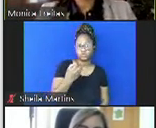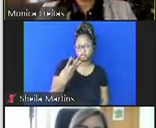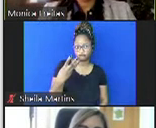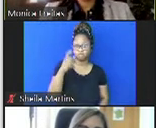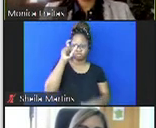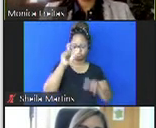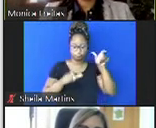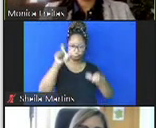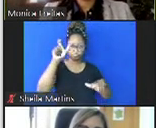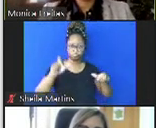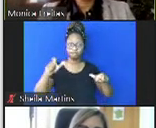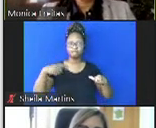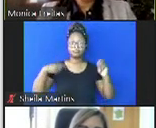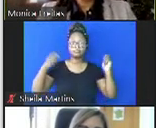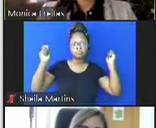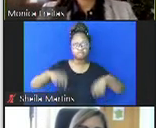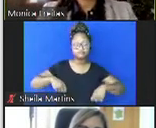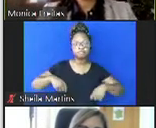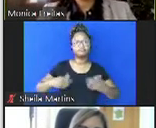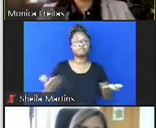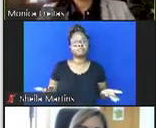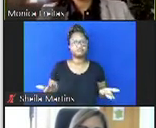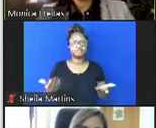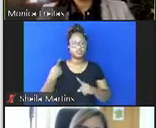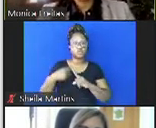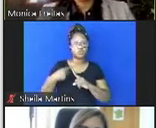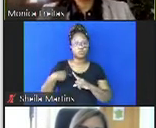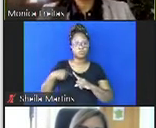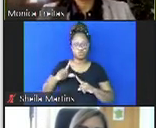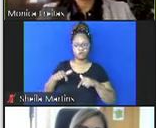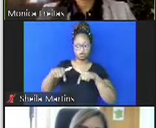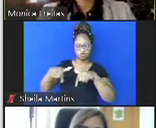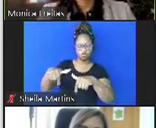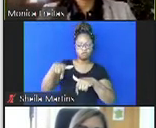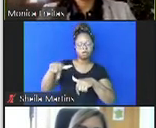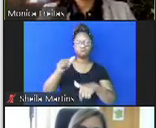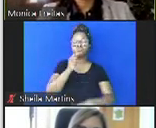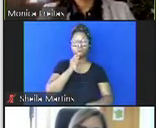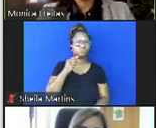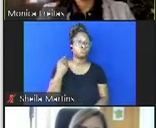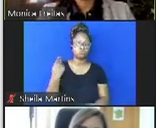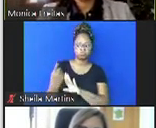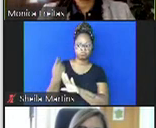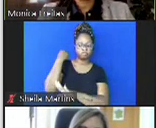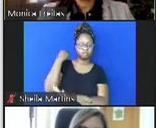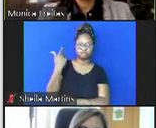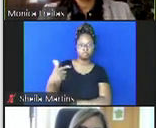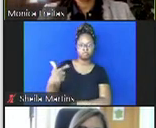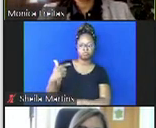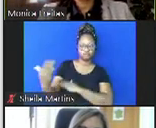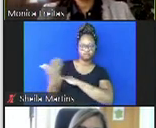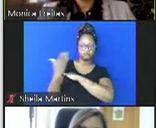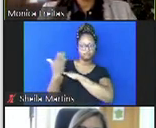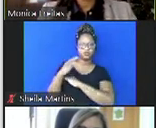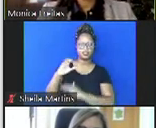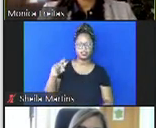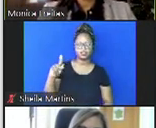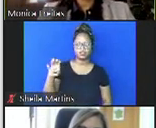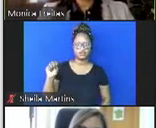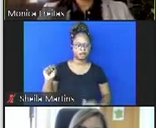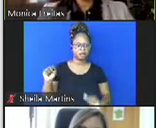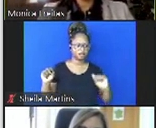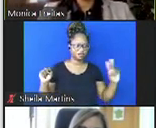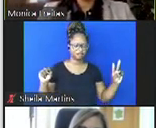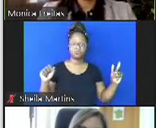né, contempladas com essa aplicação. Quando eu apliquei, não existia essa cooperação CAPES-Humboldt, né?